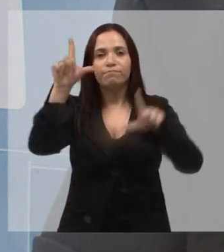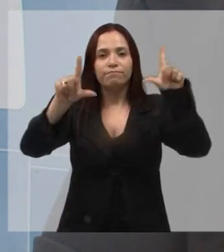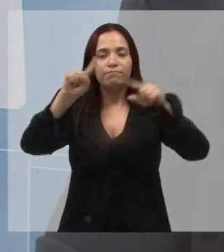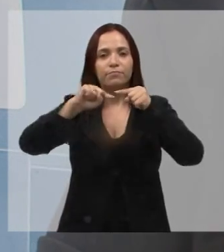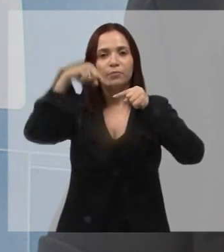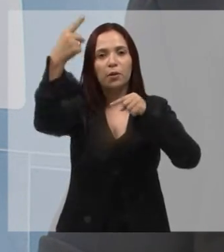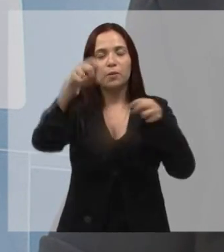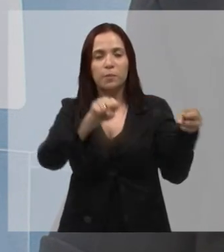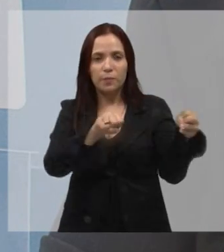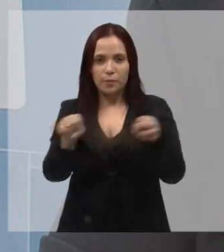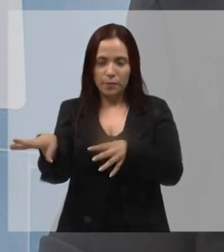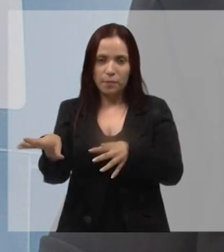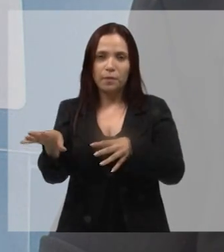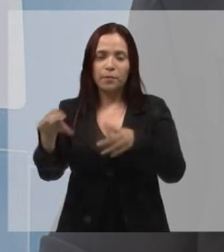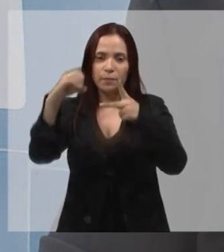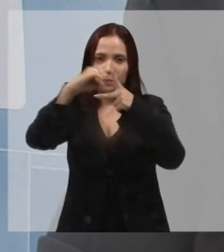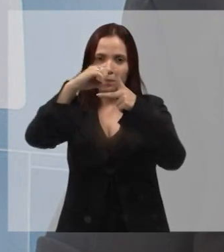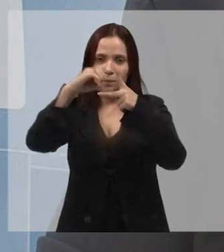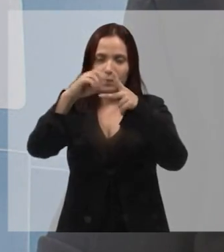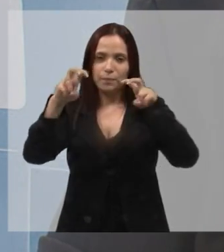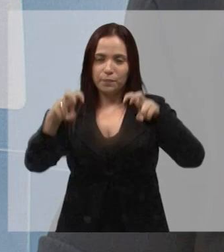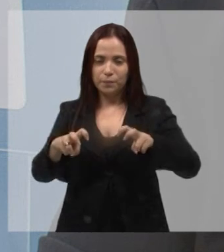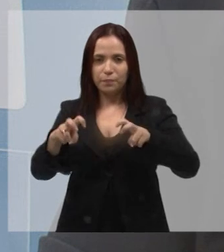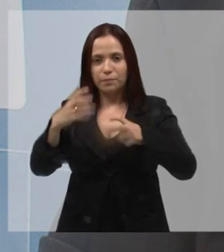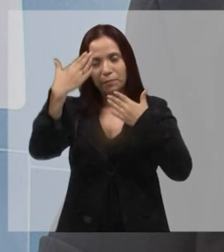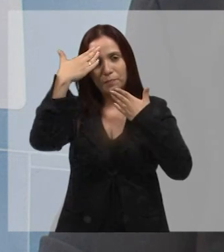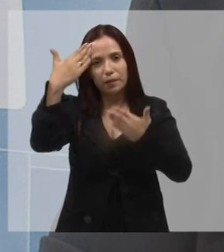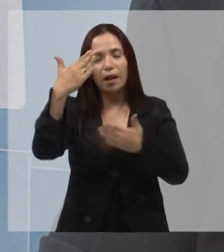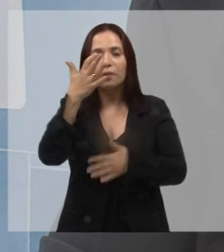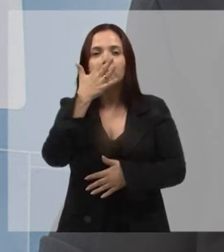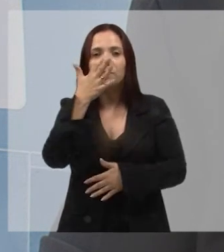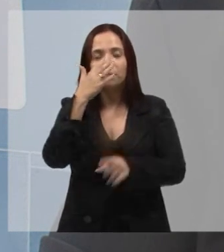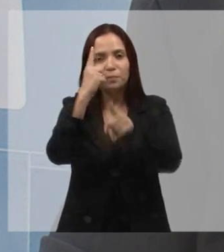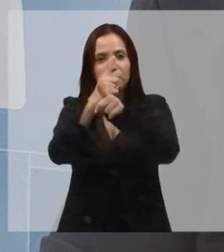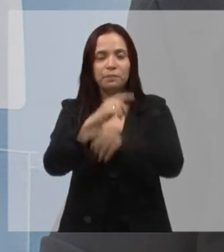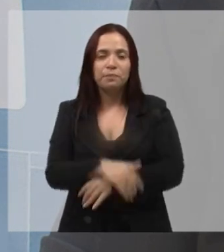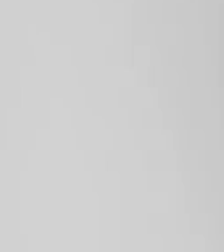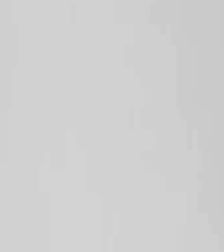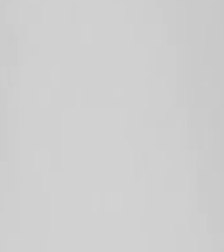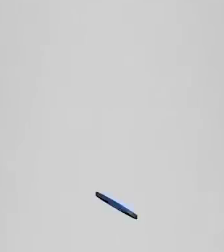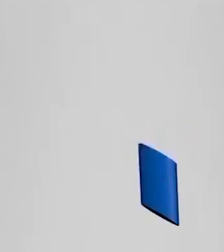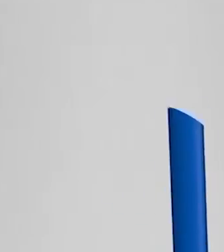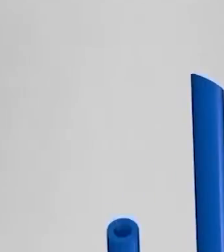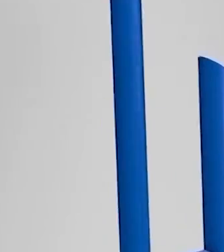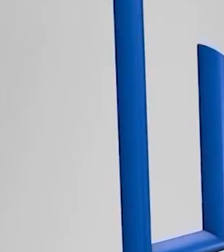volta na próxima semana, se Deus quiser, com mais um programa Pela Ordem. Obrigado pela audiência. Até lá.